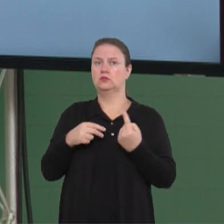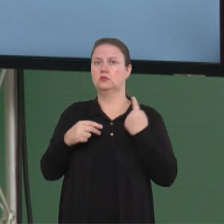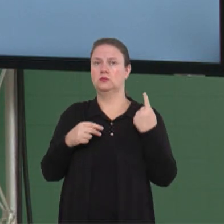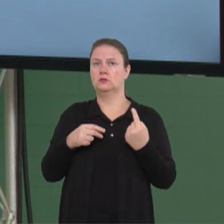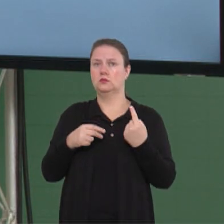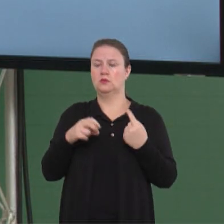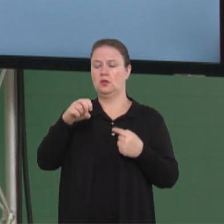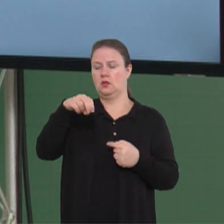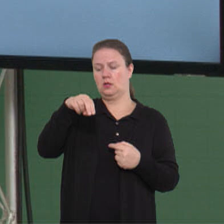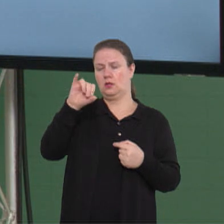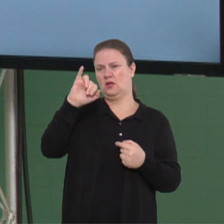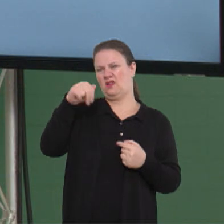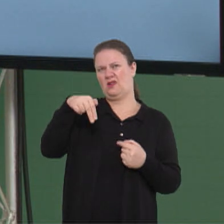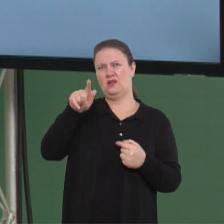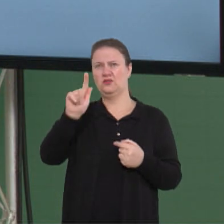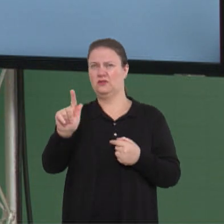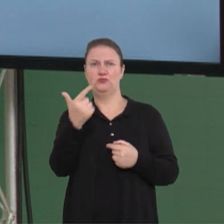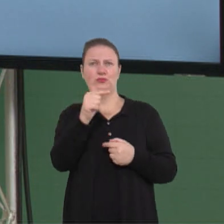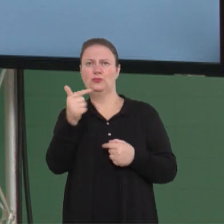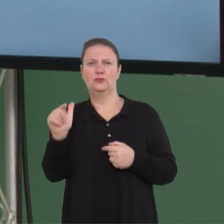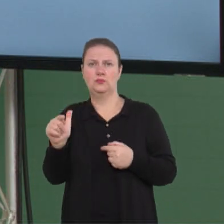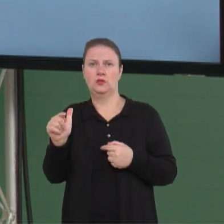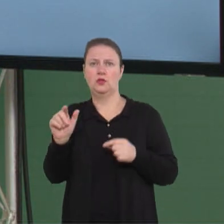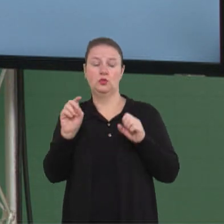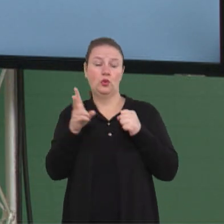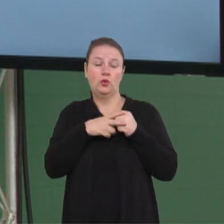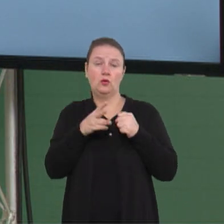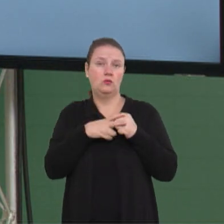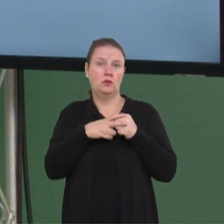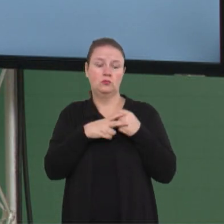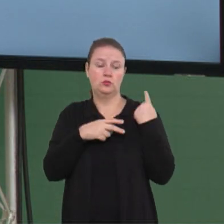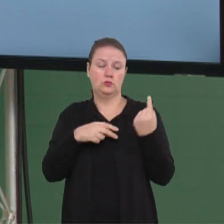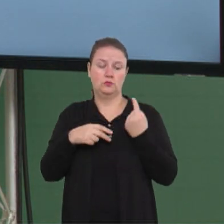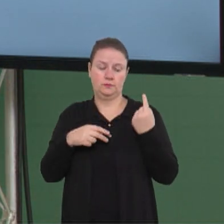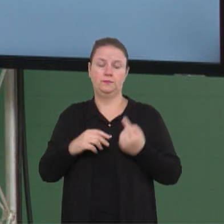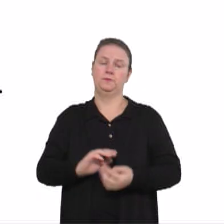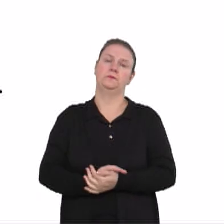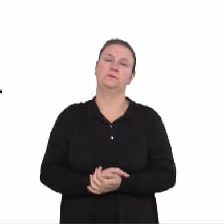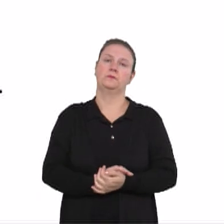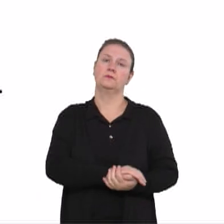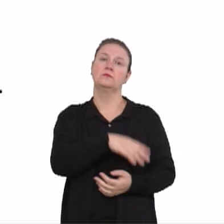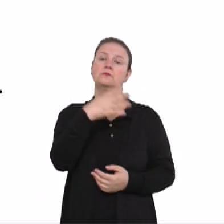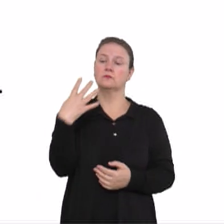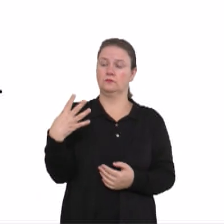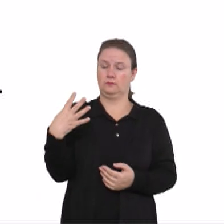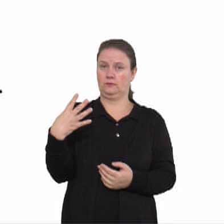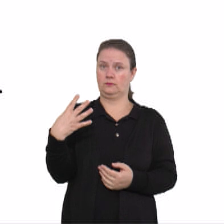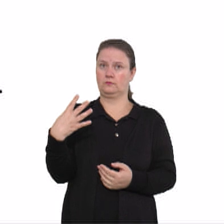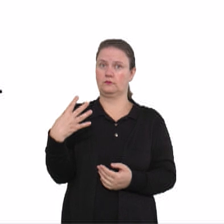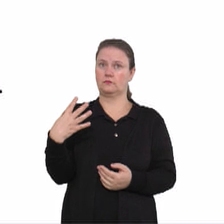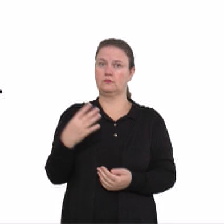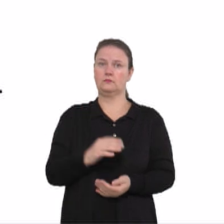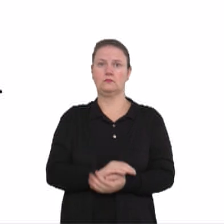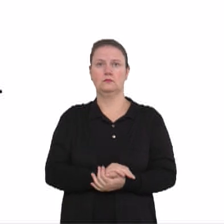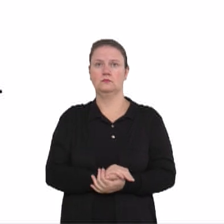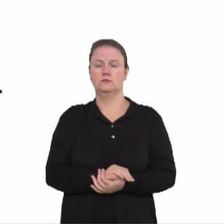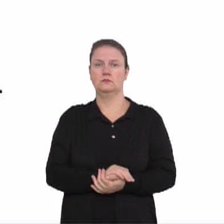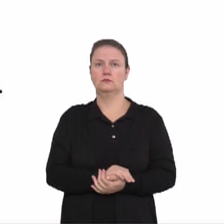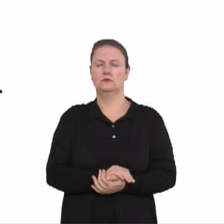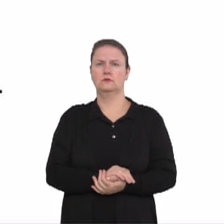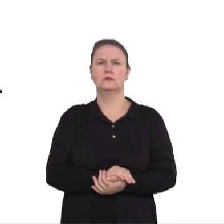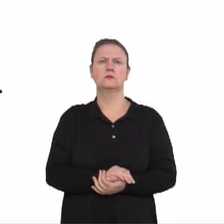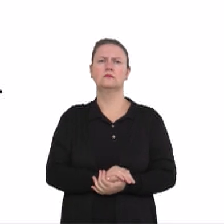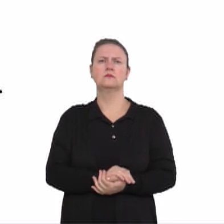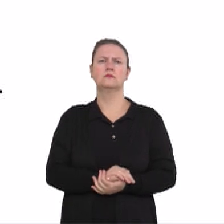nada de tir o verbo sempre na forma base for all now i have really big